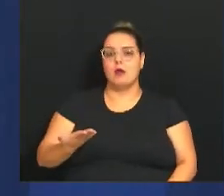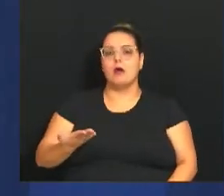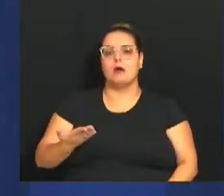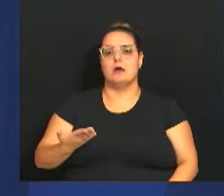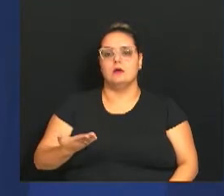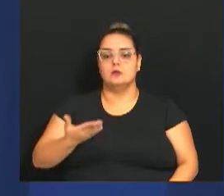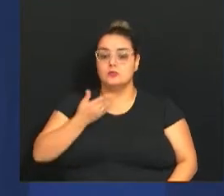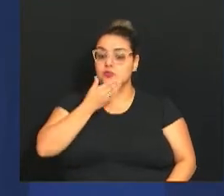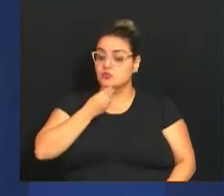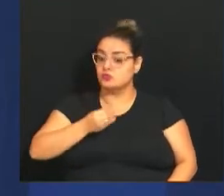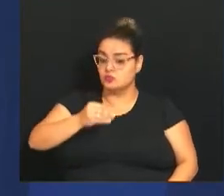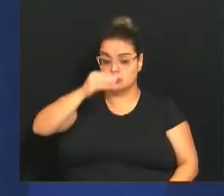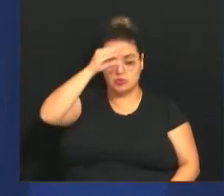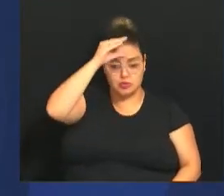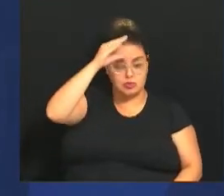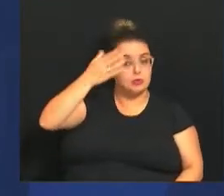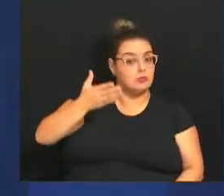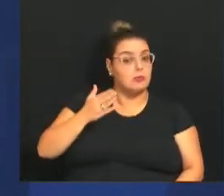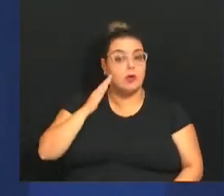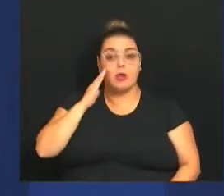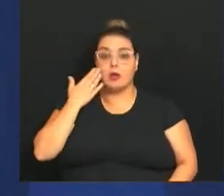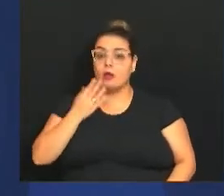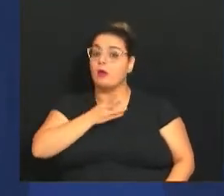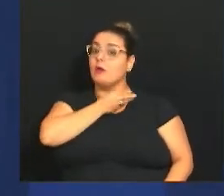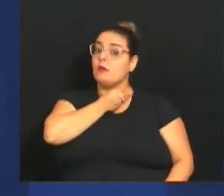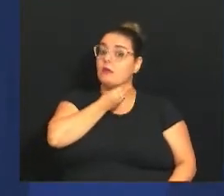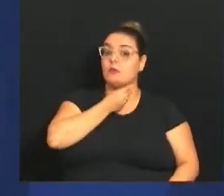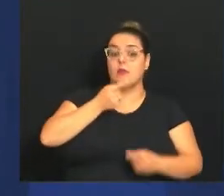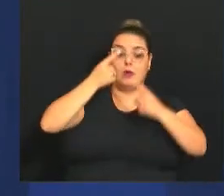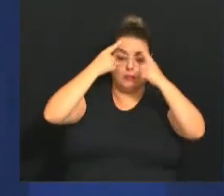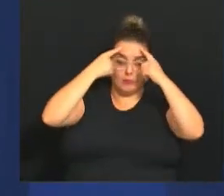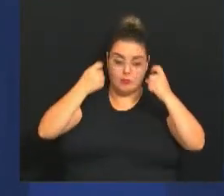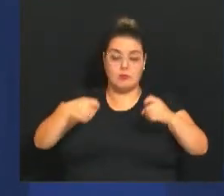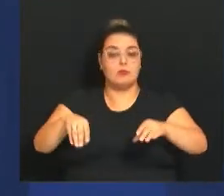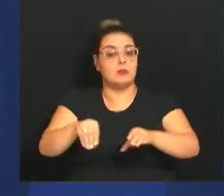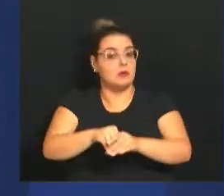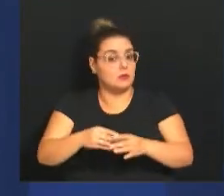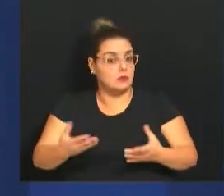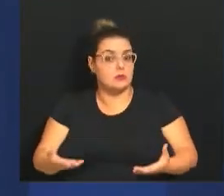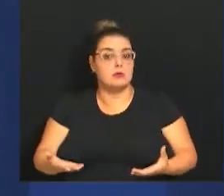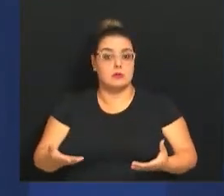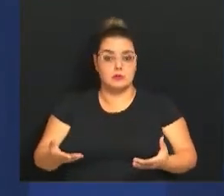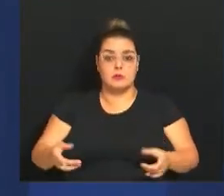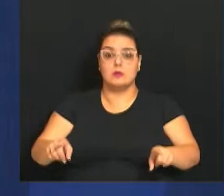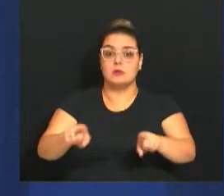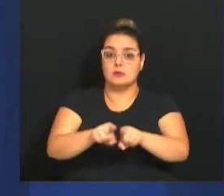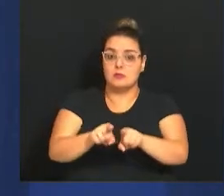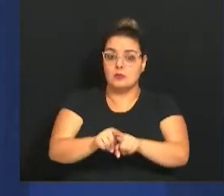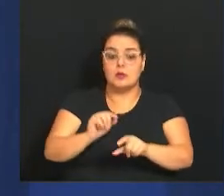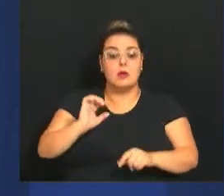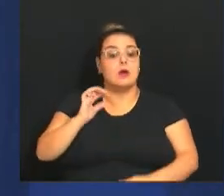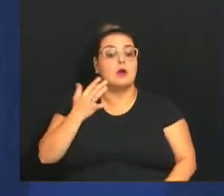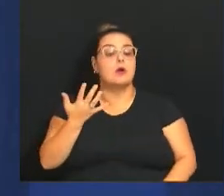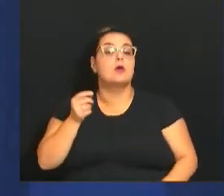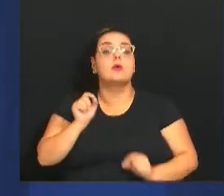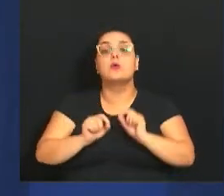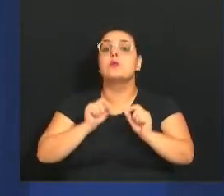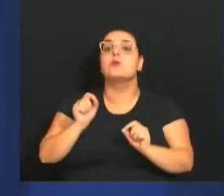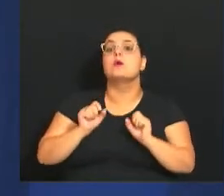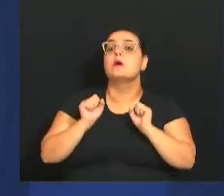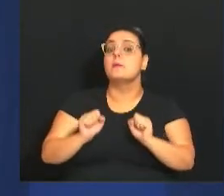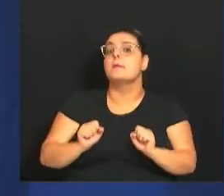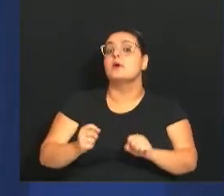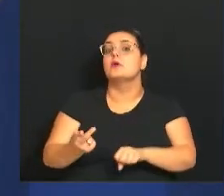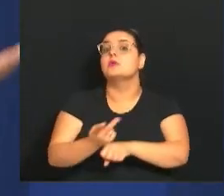violência o assédio é uma violência também, mas que esse assédio aconteceu e quais são os mecanismos que ela pode